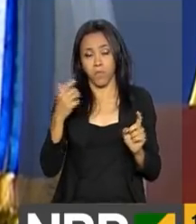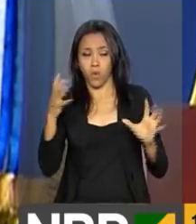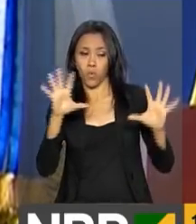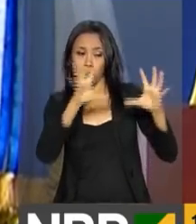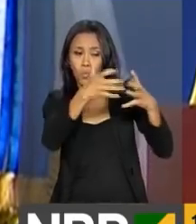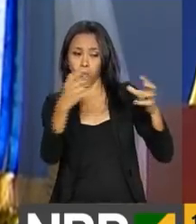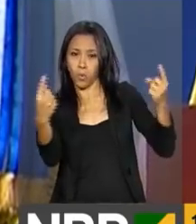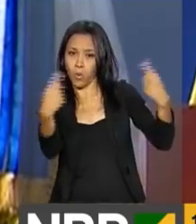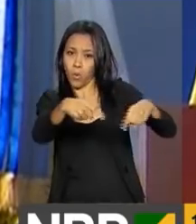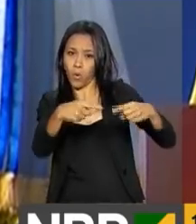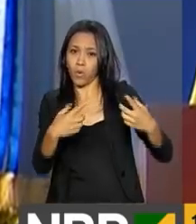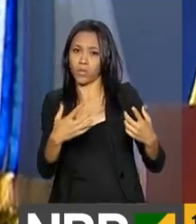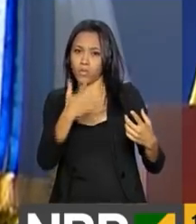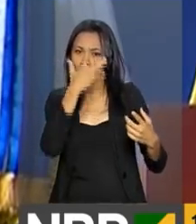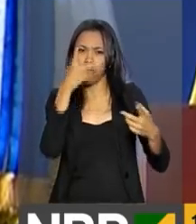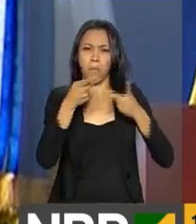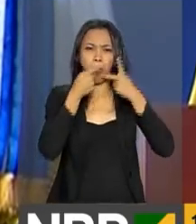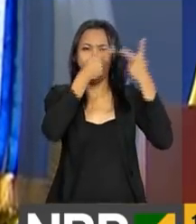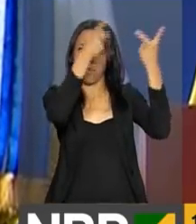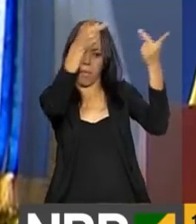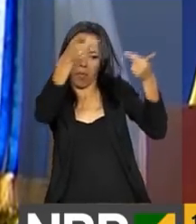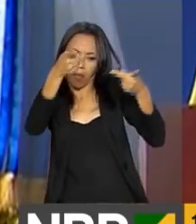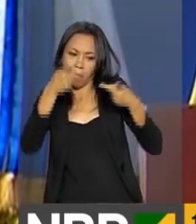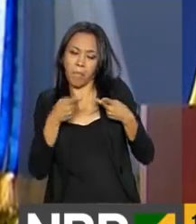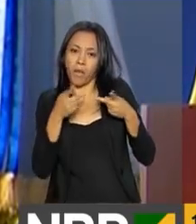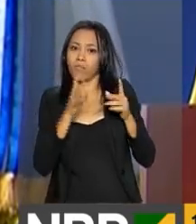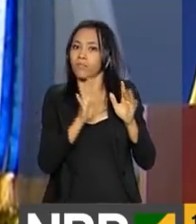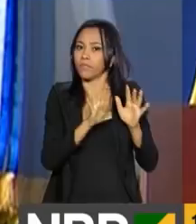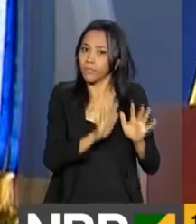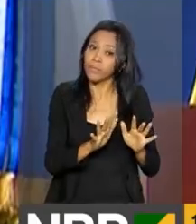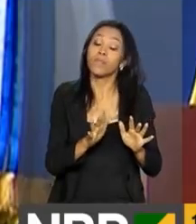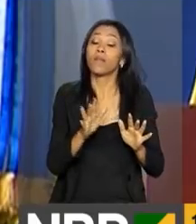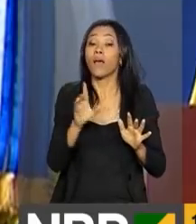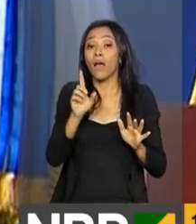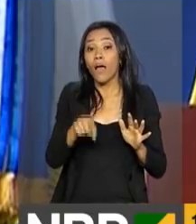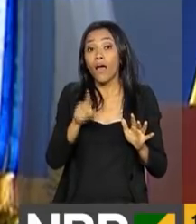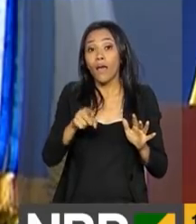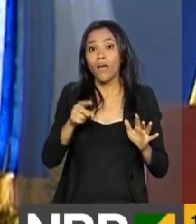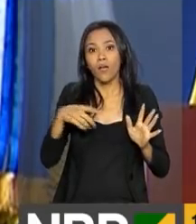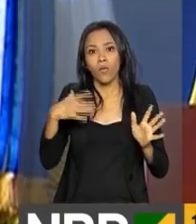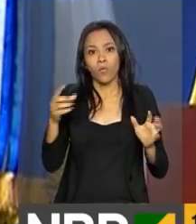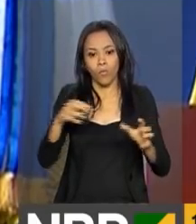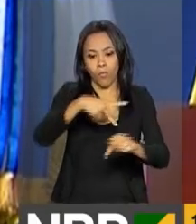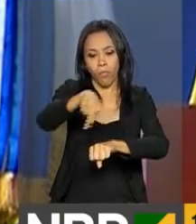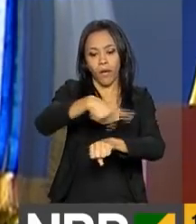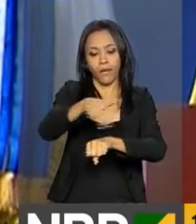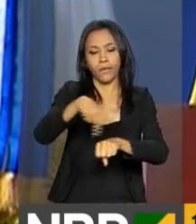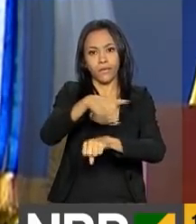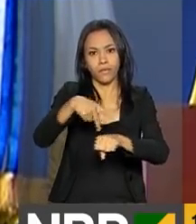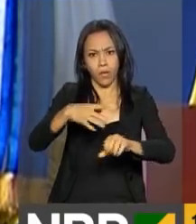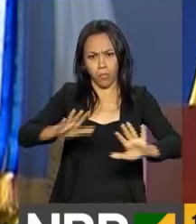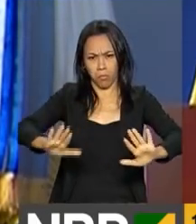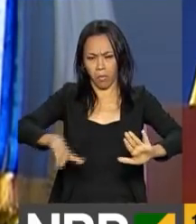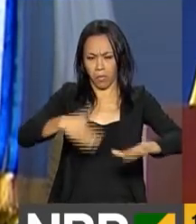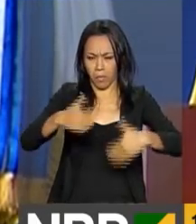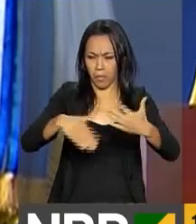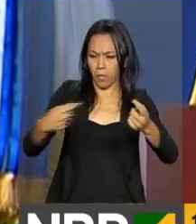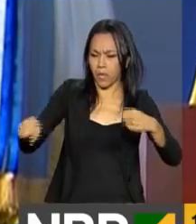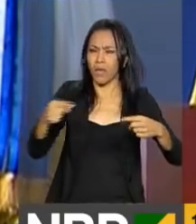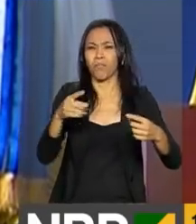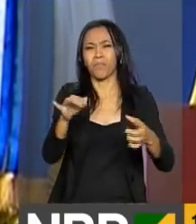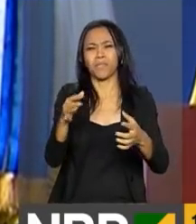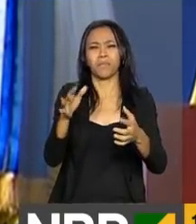por aqueles que nos criticam, é uma forma de engrandecer o país. Ou seja, ao invés de apequenar com